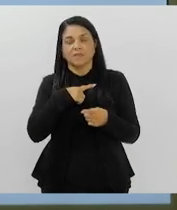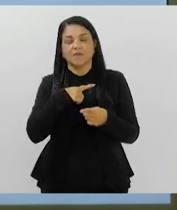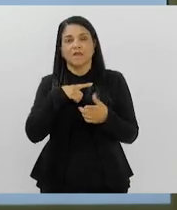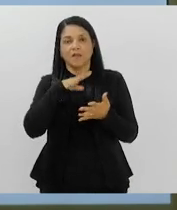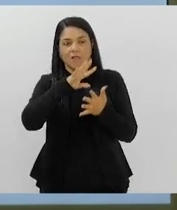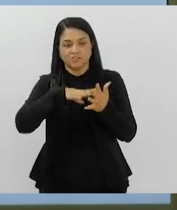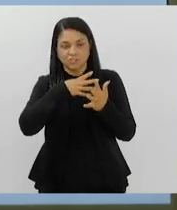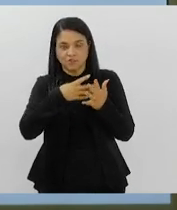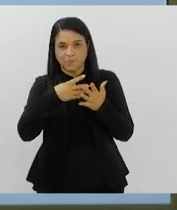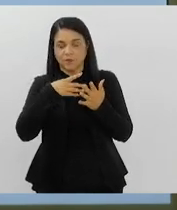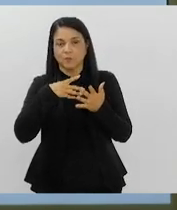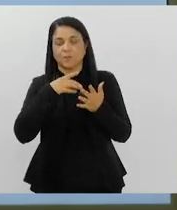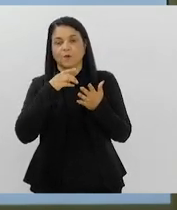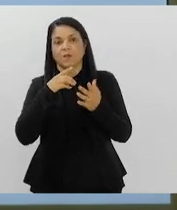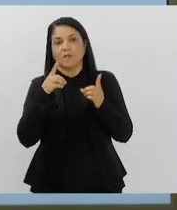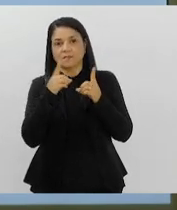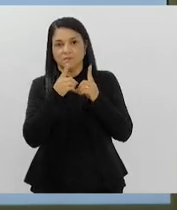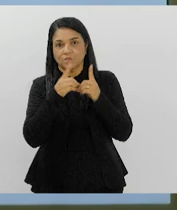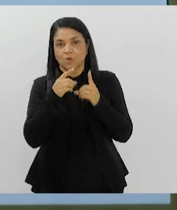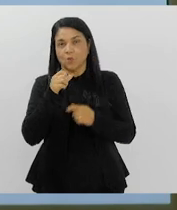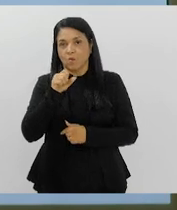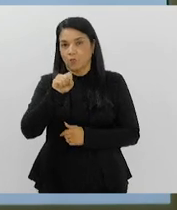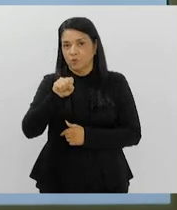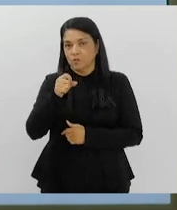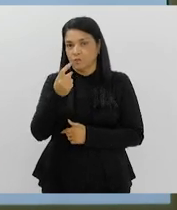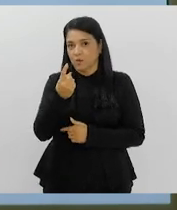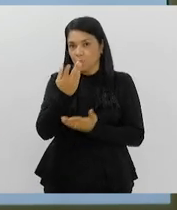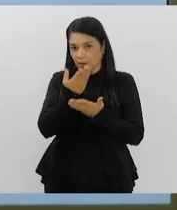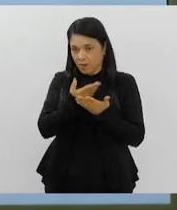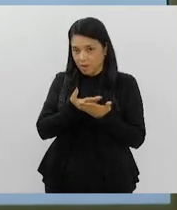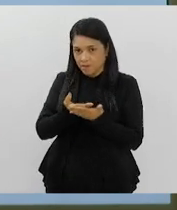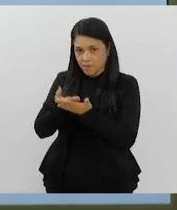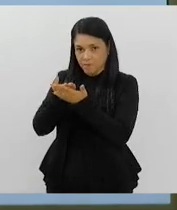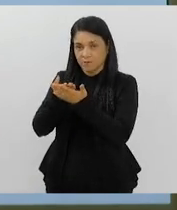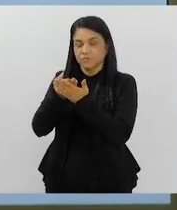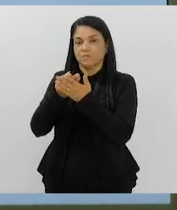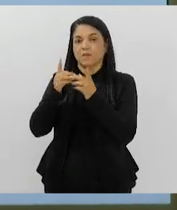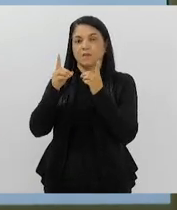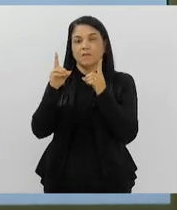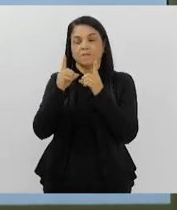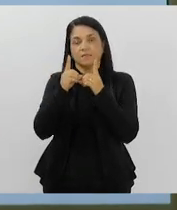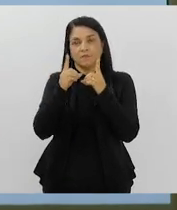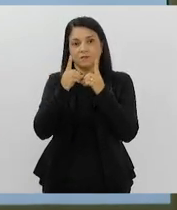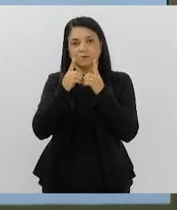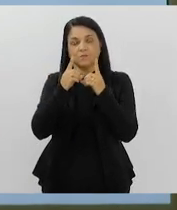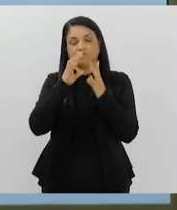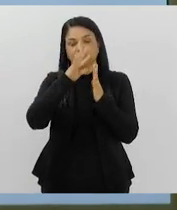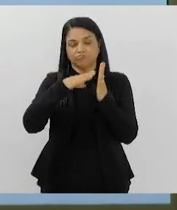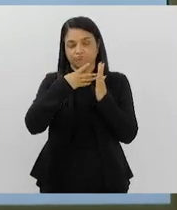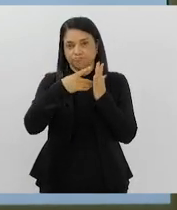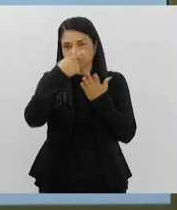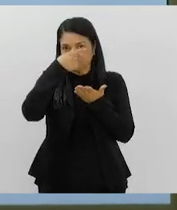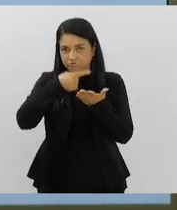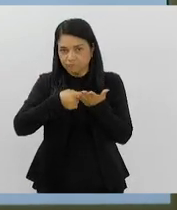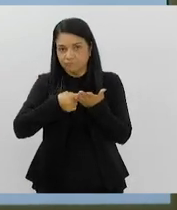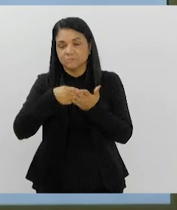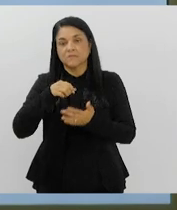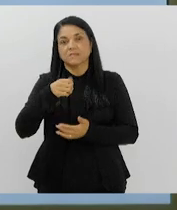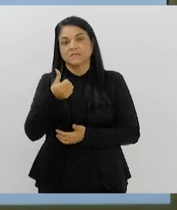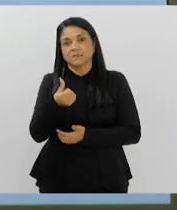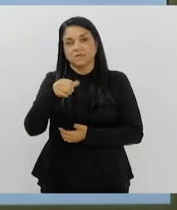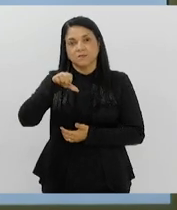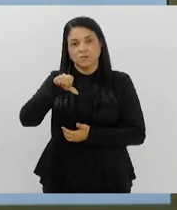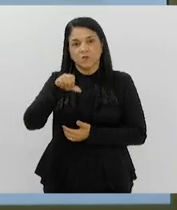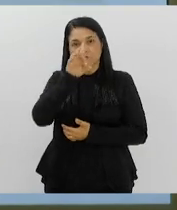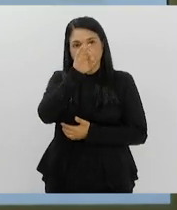já temos 81 encaminhamentos para atendimento que já estão agendados e 69% dos atendimentos já